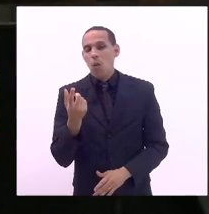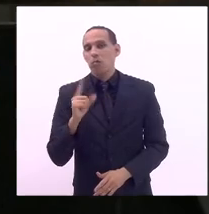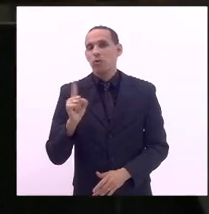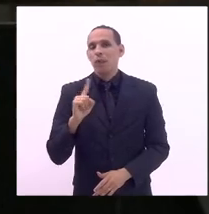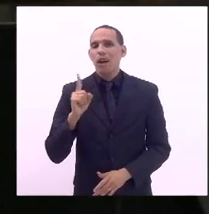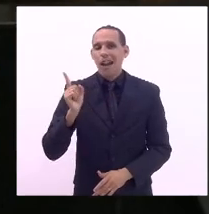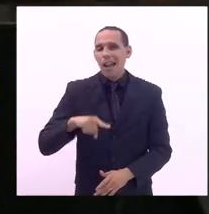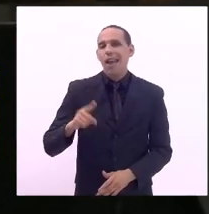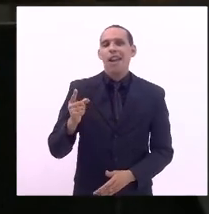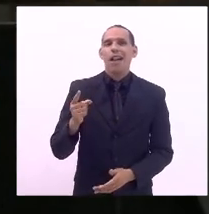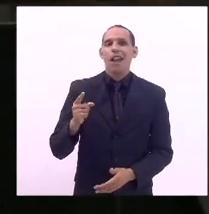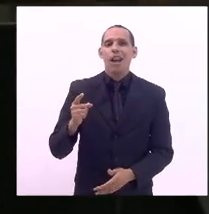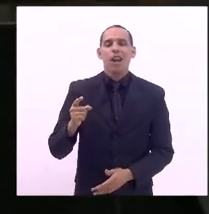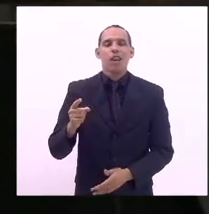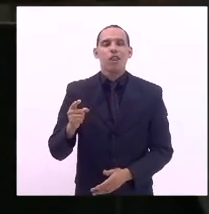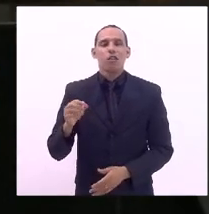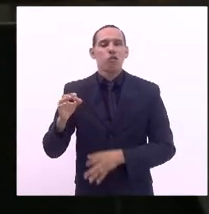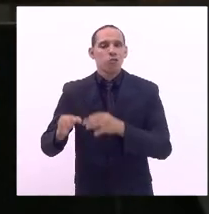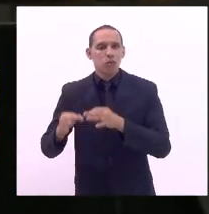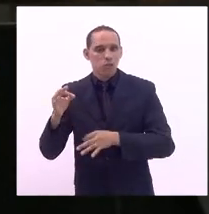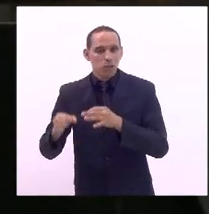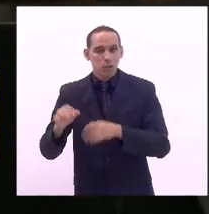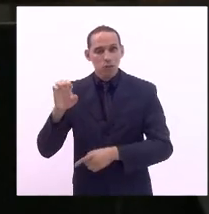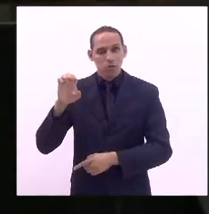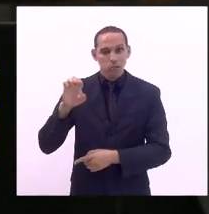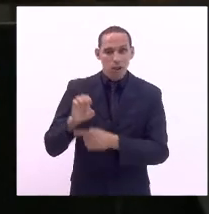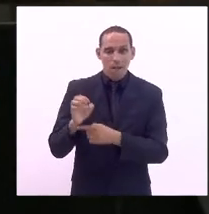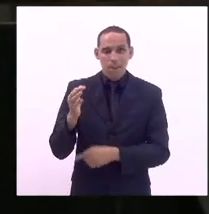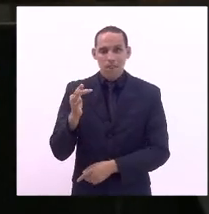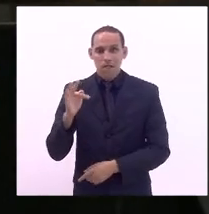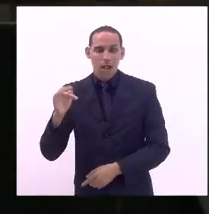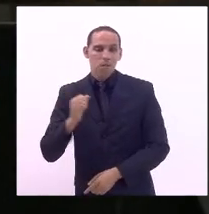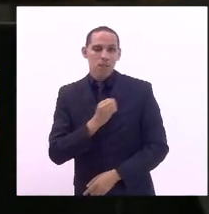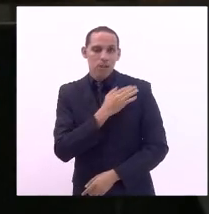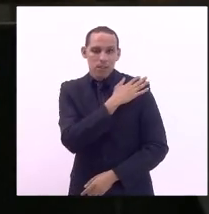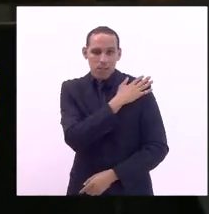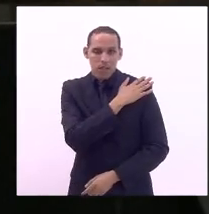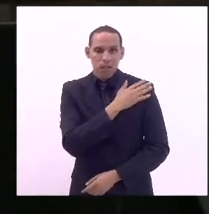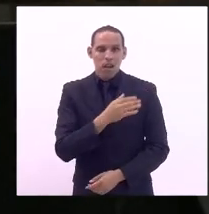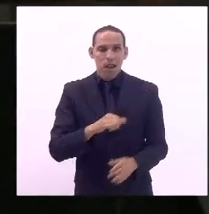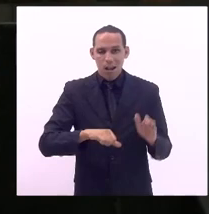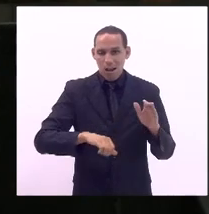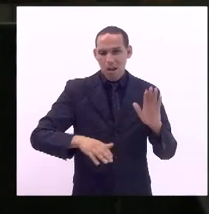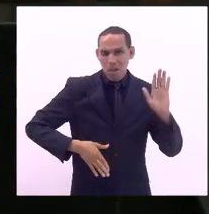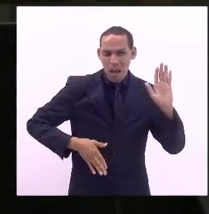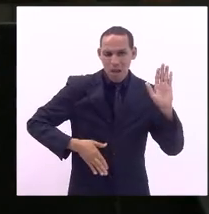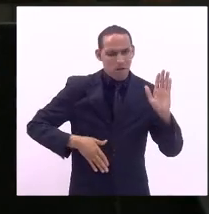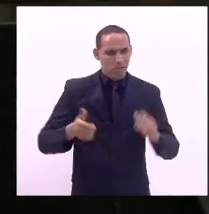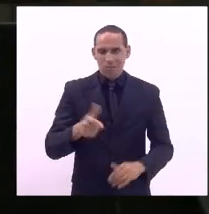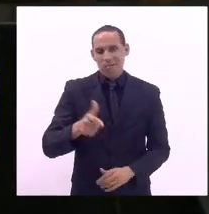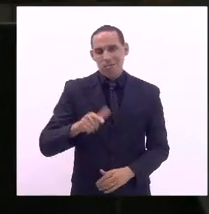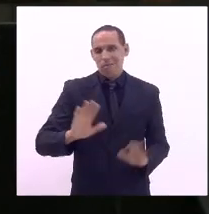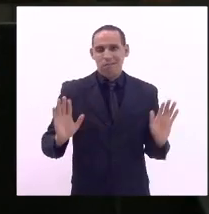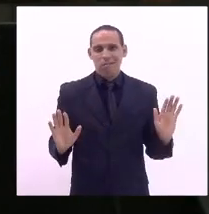Federal, Estadual, Militar e Eleitoral. Coisa que vagabundo nenhum tem.